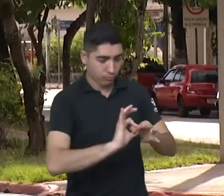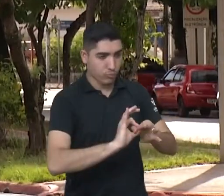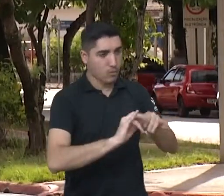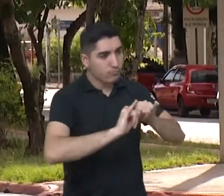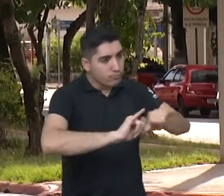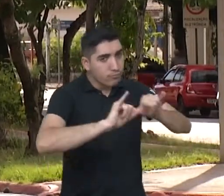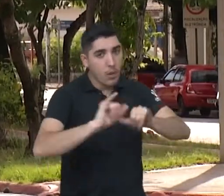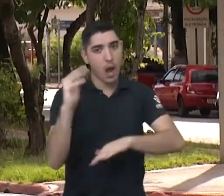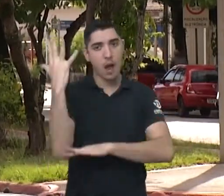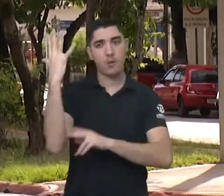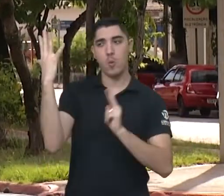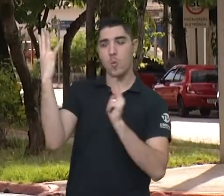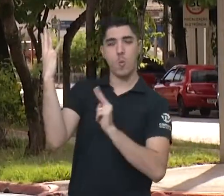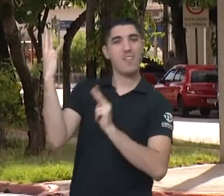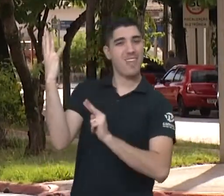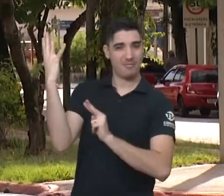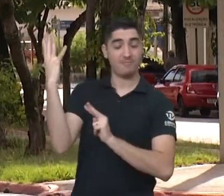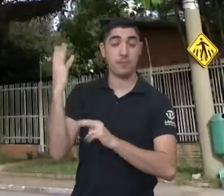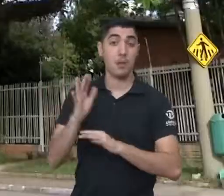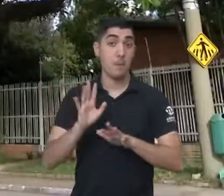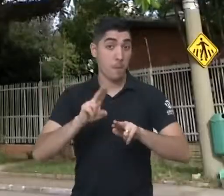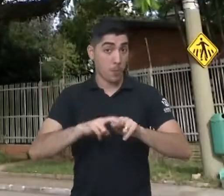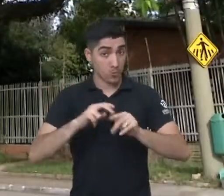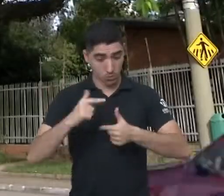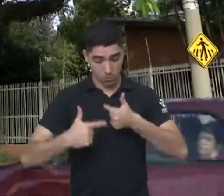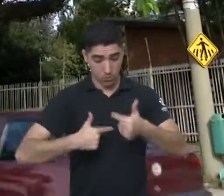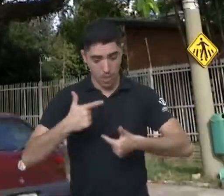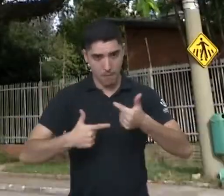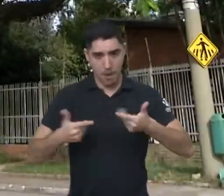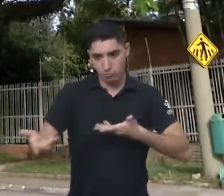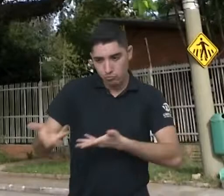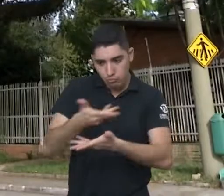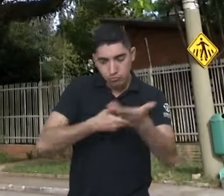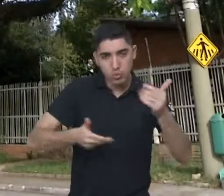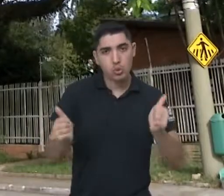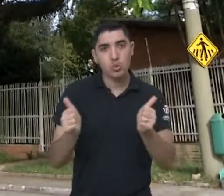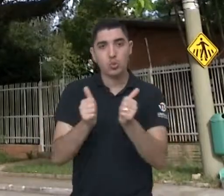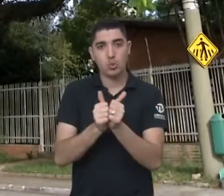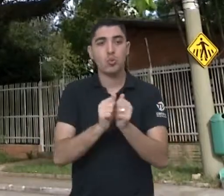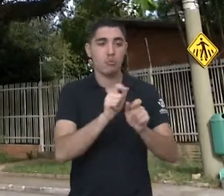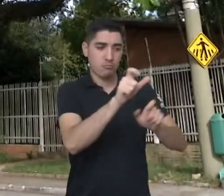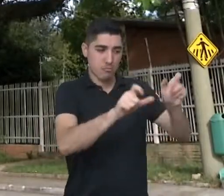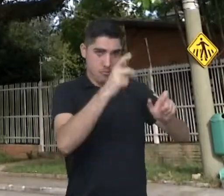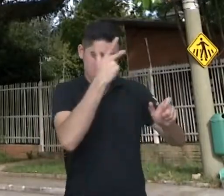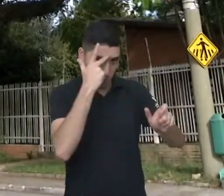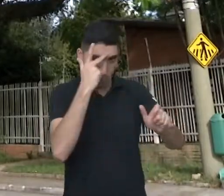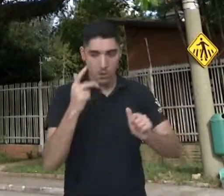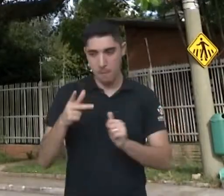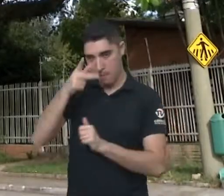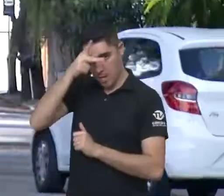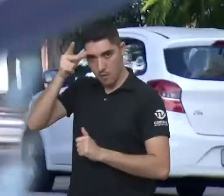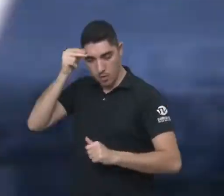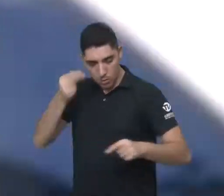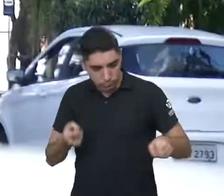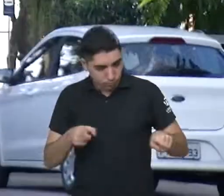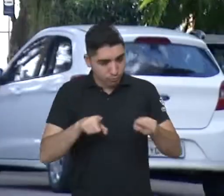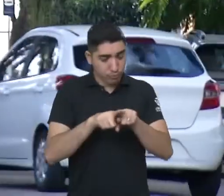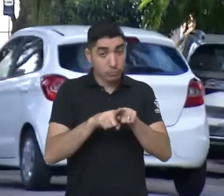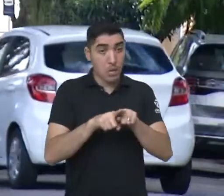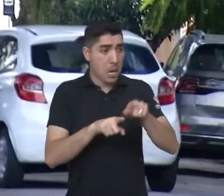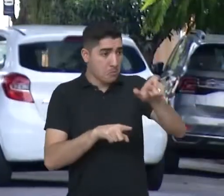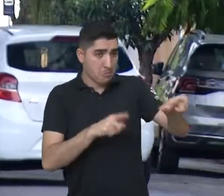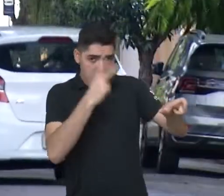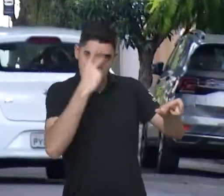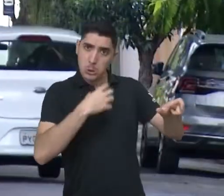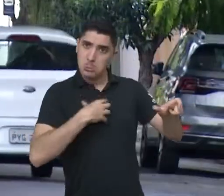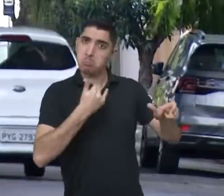aliados no cuidado e manutenção das árvores. A partir de um trabalho colaborativo entre o poder público e moradores, a população se